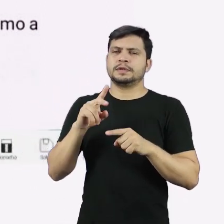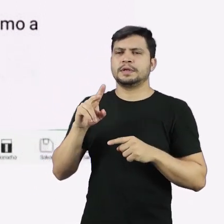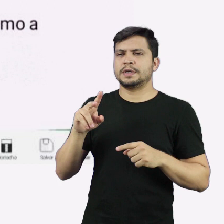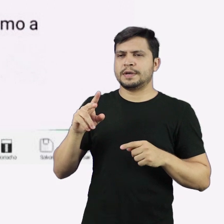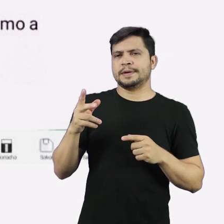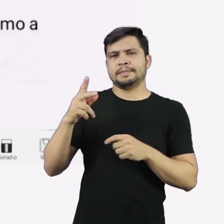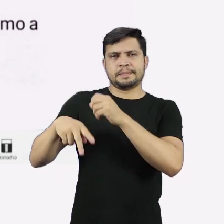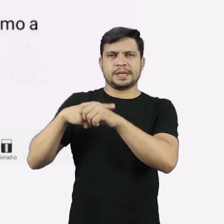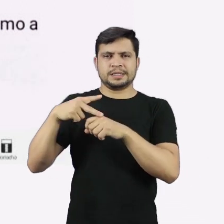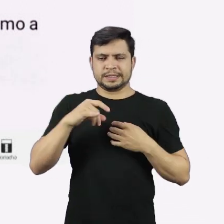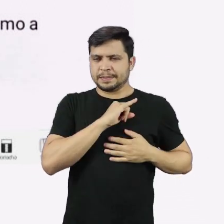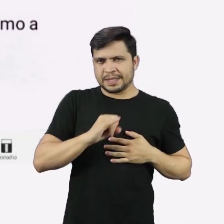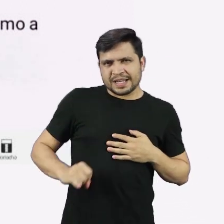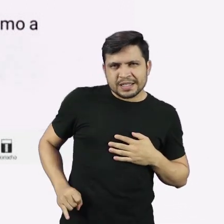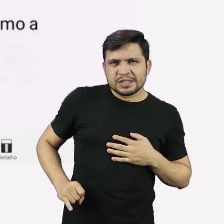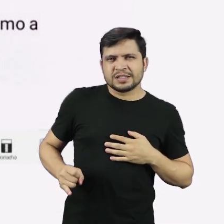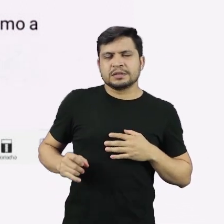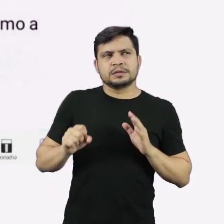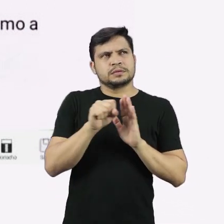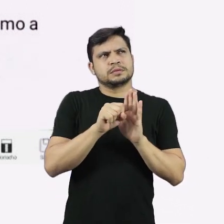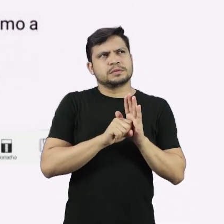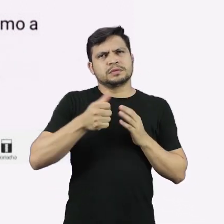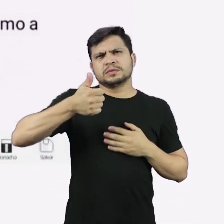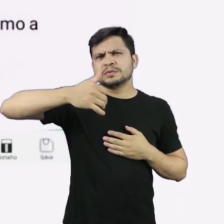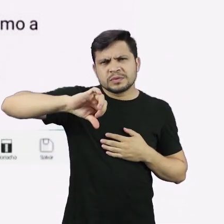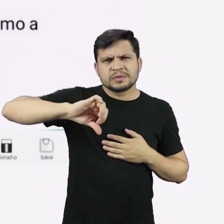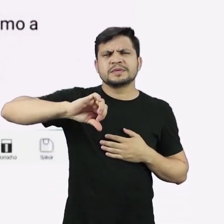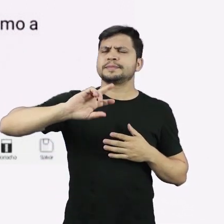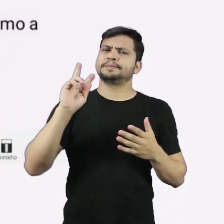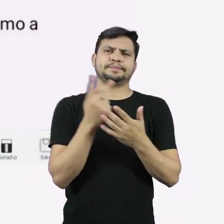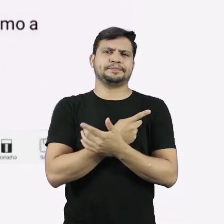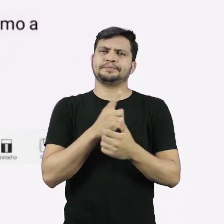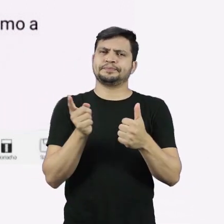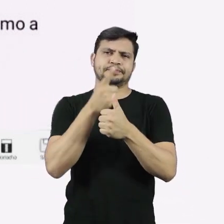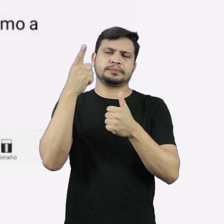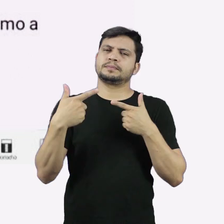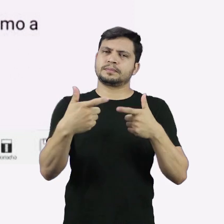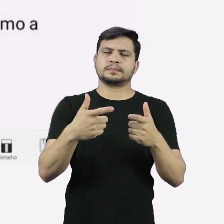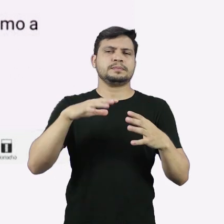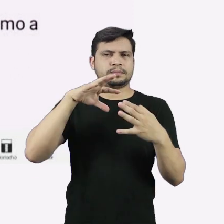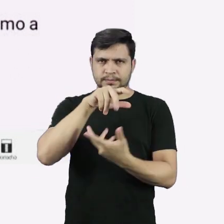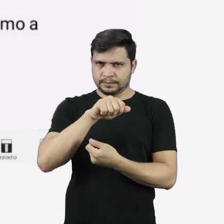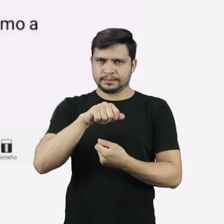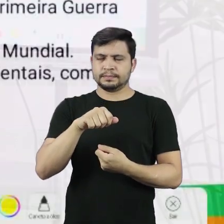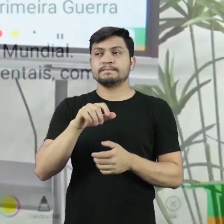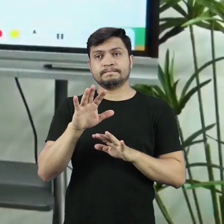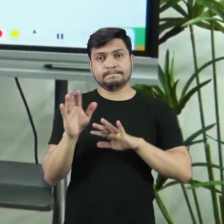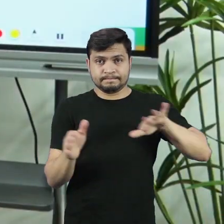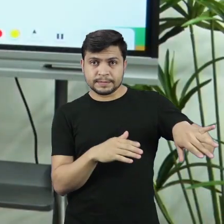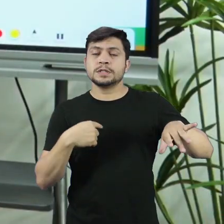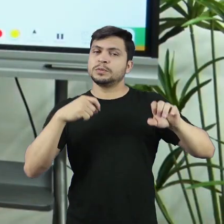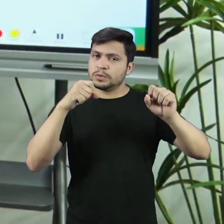imperialistas lá do final do século XIX, ocasionando a Primeira Guerra Mundial. Eu poderia dizer que as potências